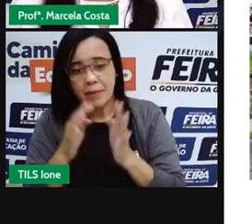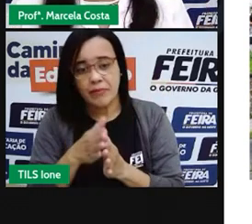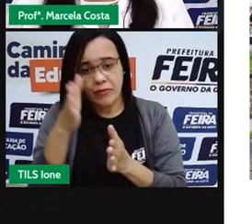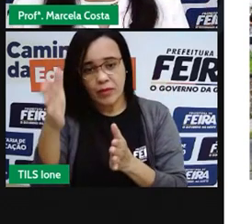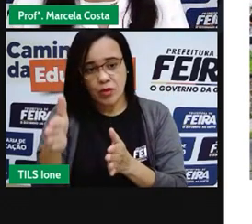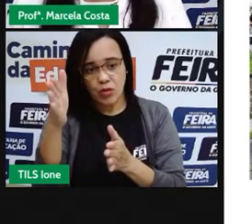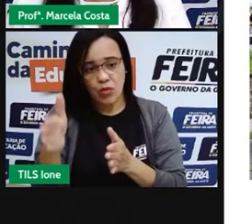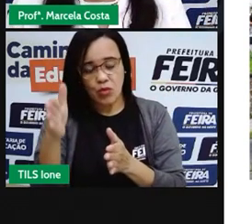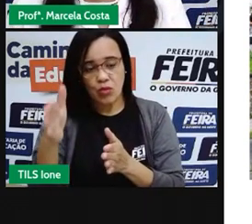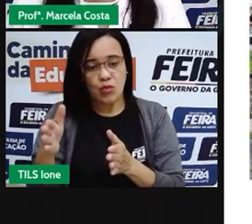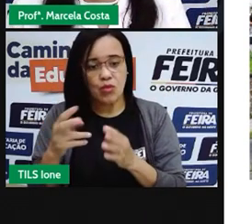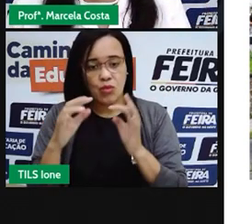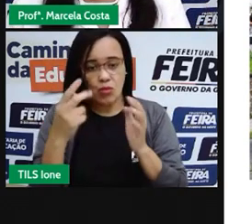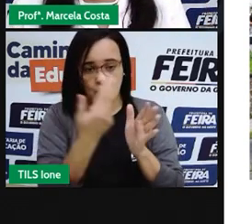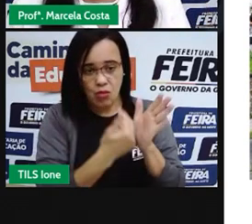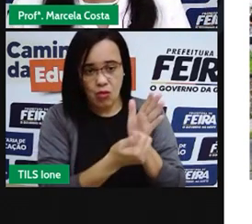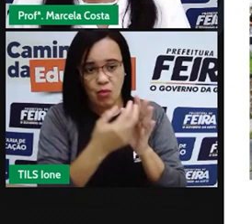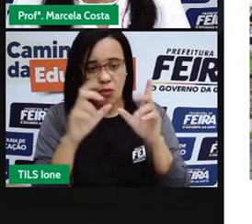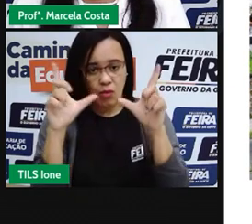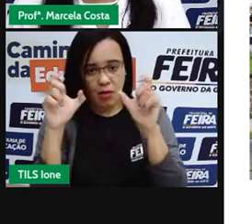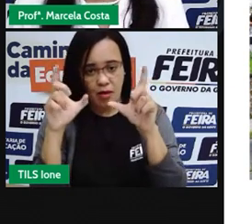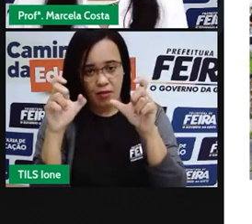desenho de um triângulo.